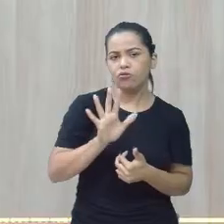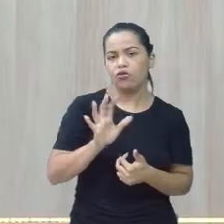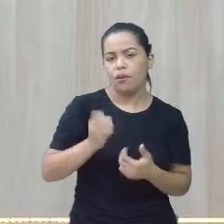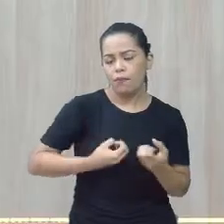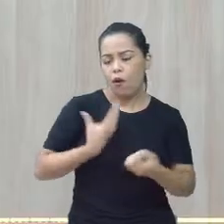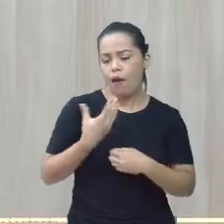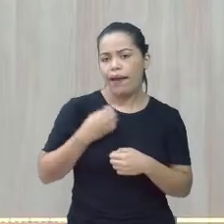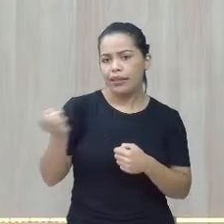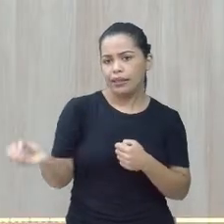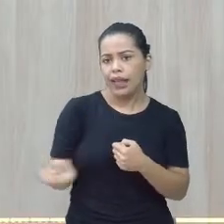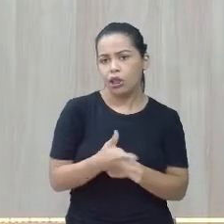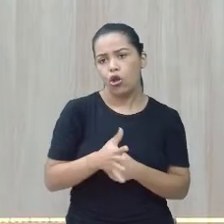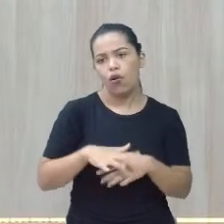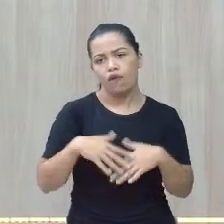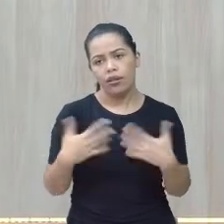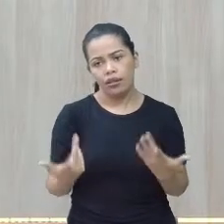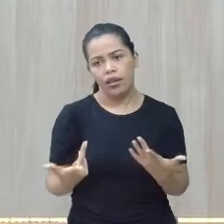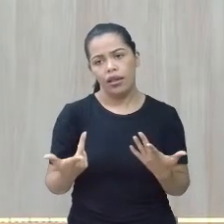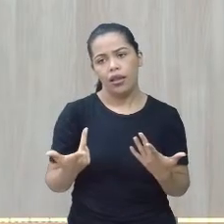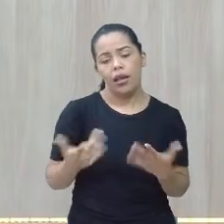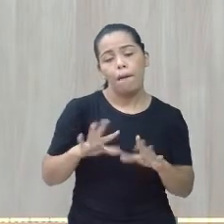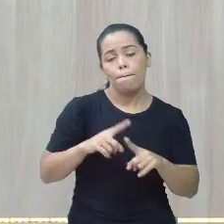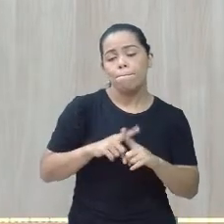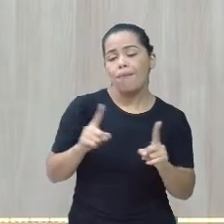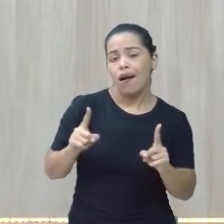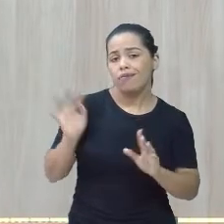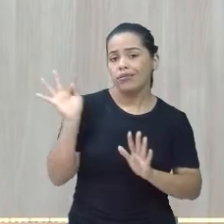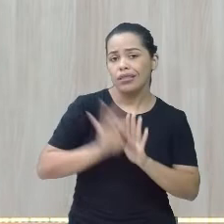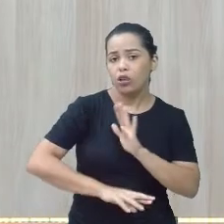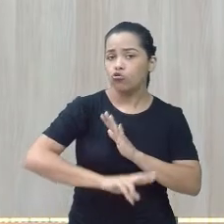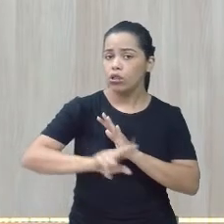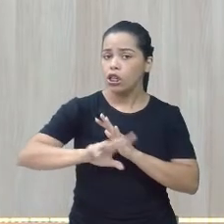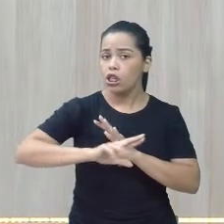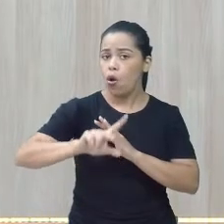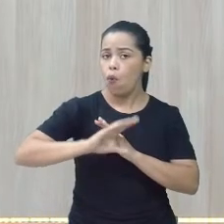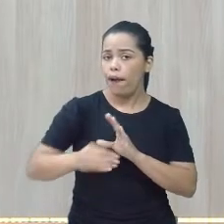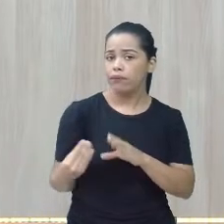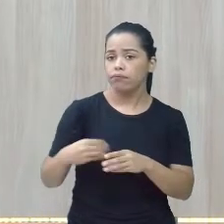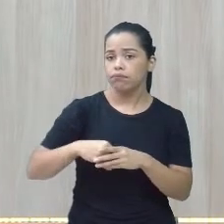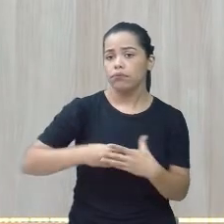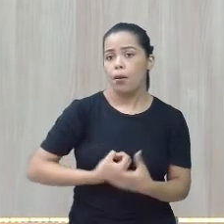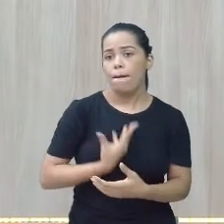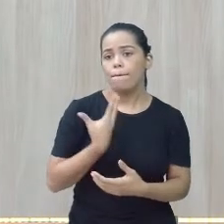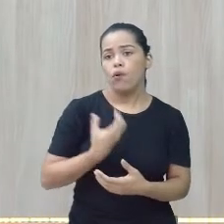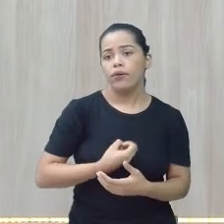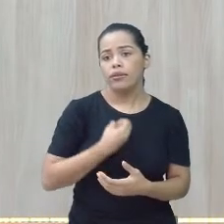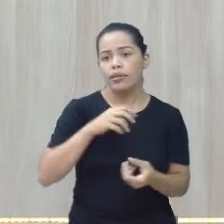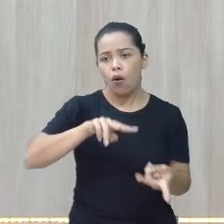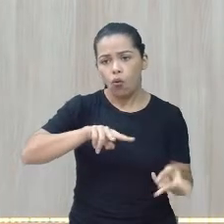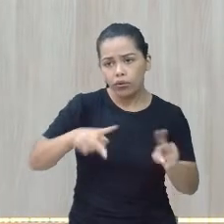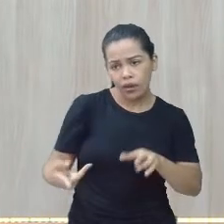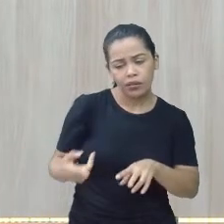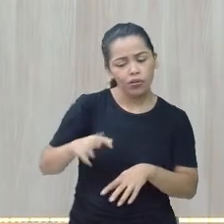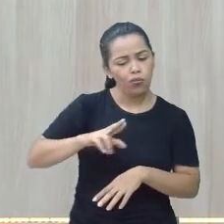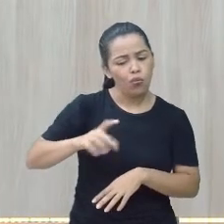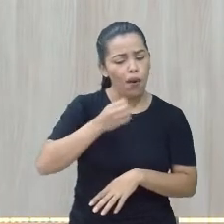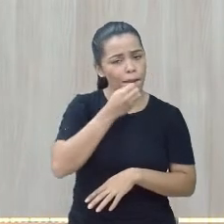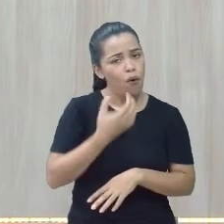falando de notícia e de reportagem, especialmente nesses dois gêneros literários, a gente não